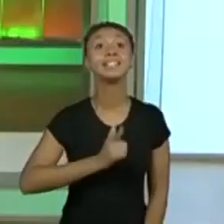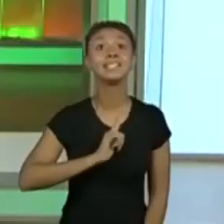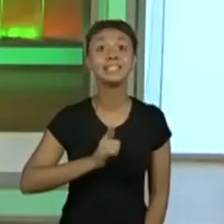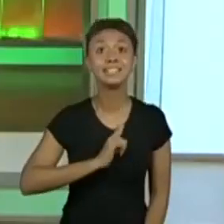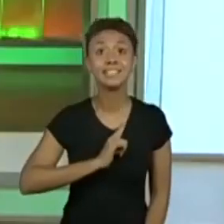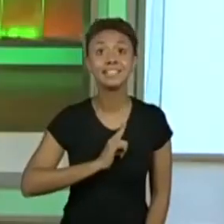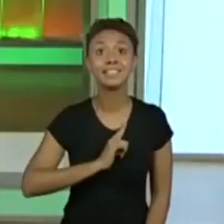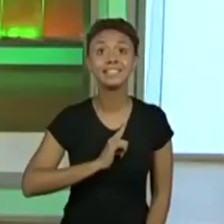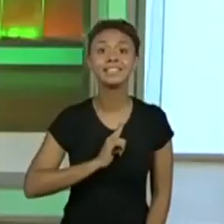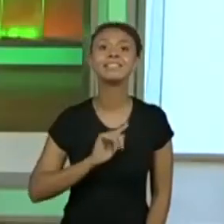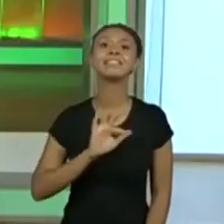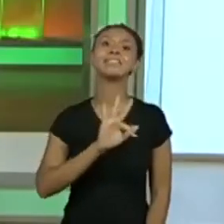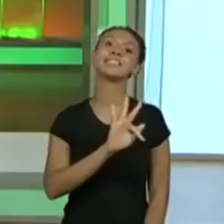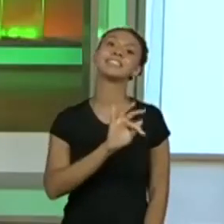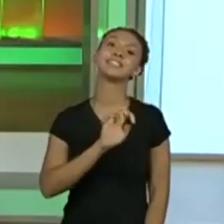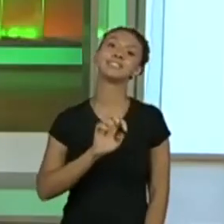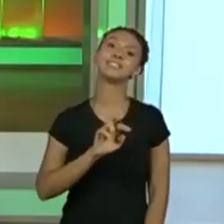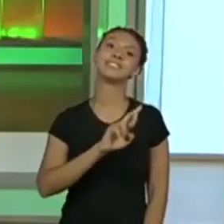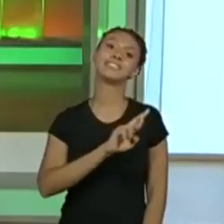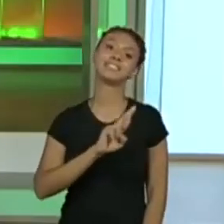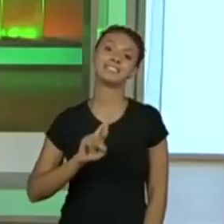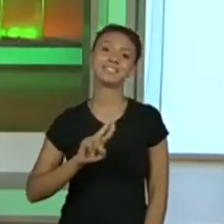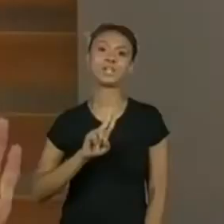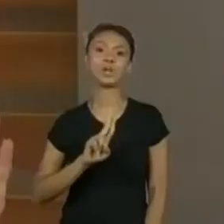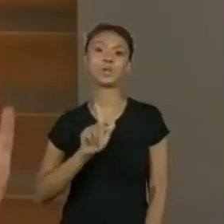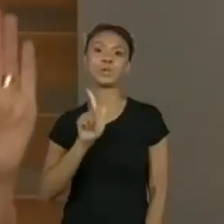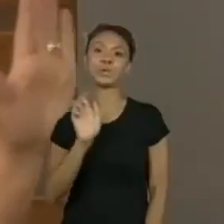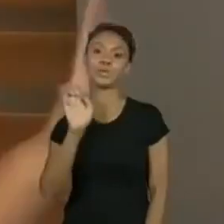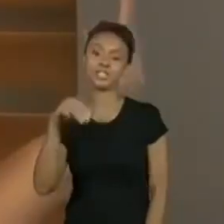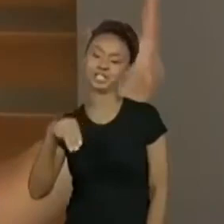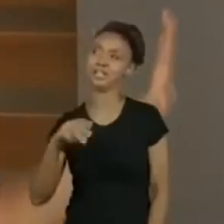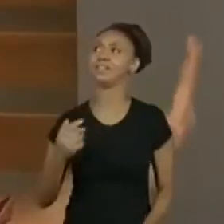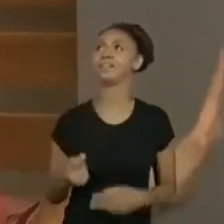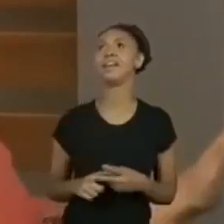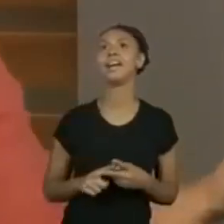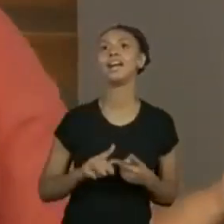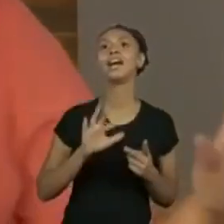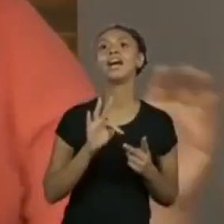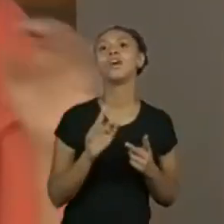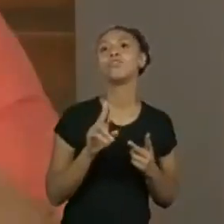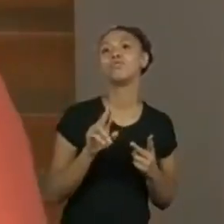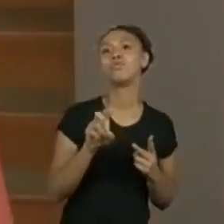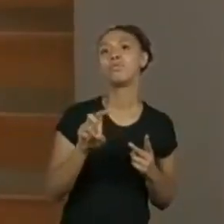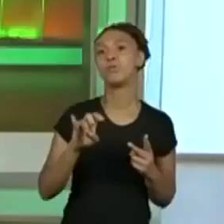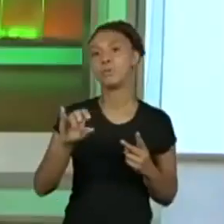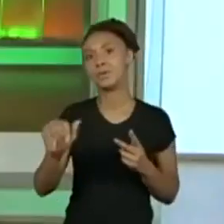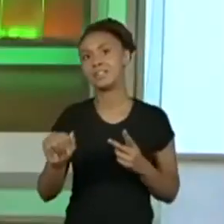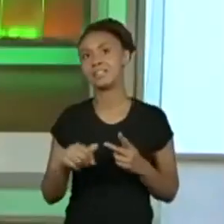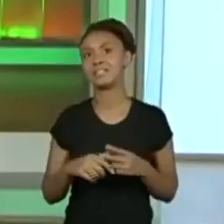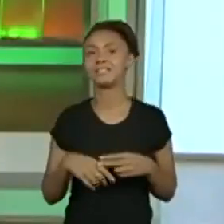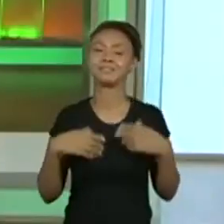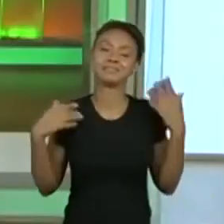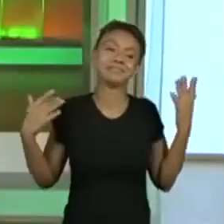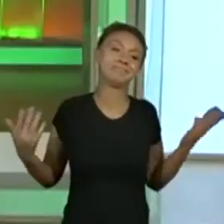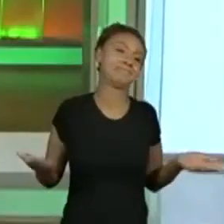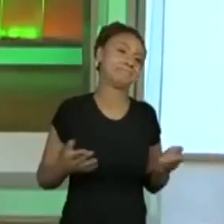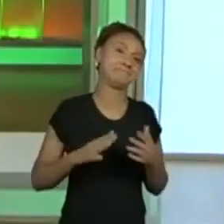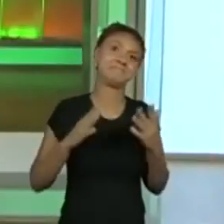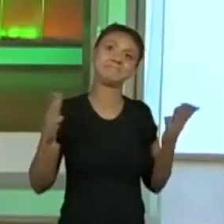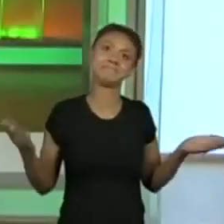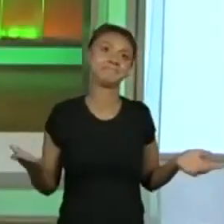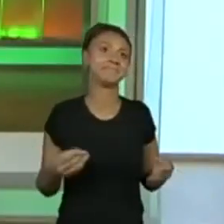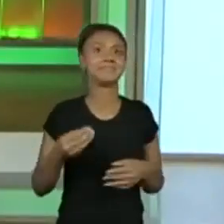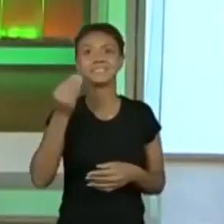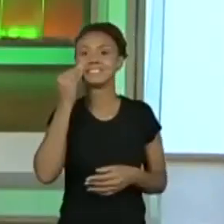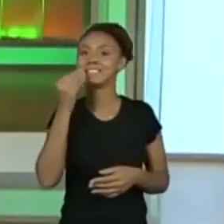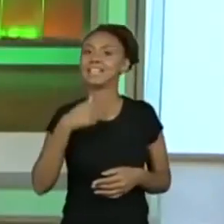é a cor? Tem ferrugem, tem fúcsia, tem um então monte. Vamos pôr ferrugem, então a gente deixa desse jeito. Não, então, a gente deixa com zero. Deixa com zero que a gente os